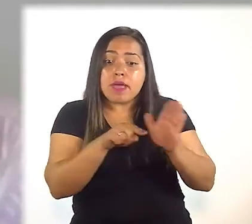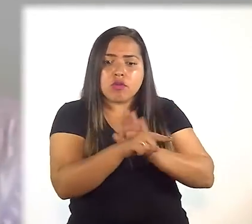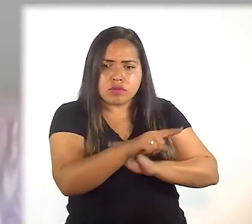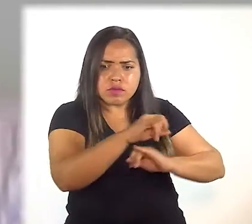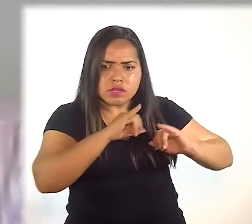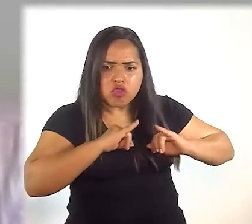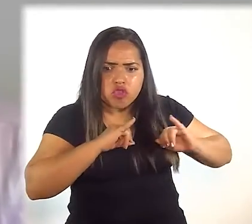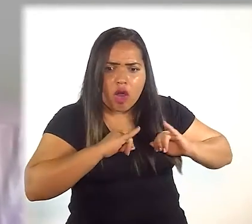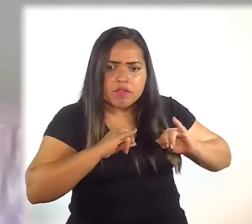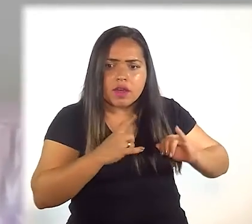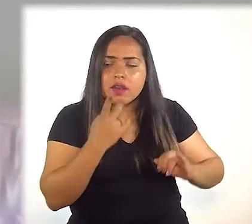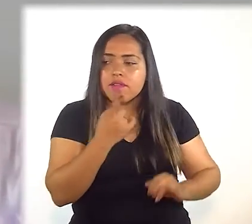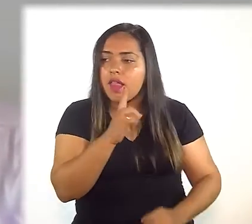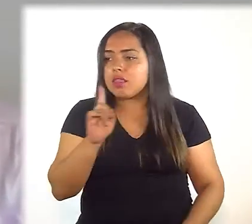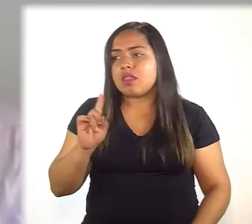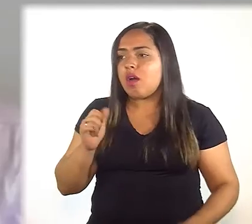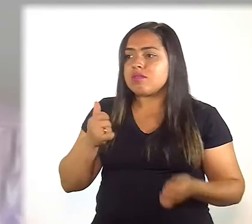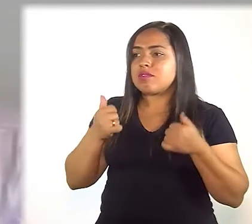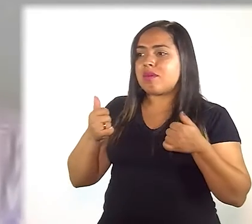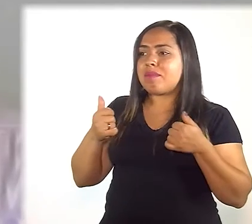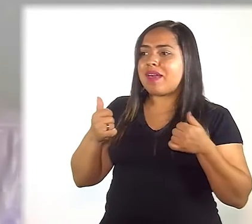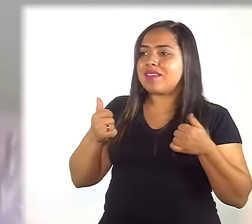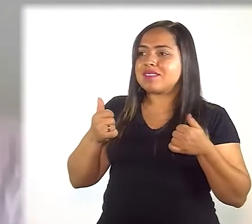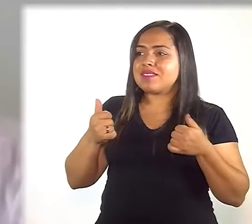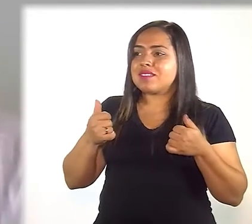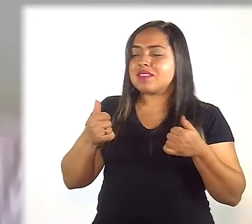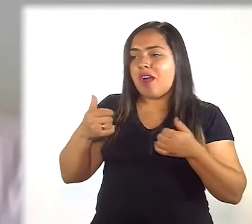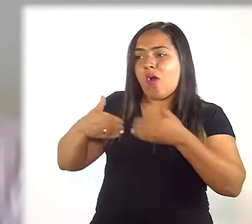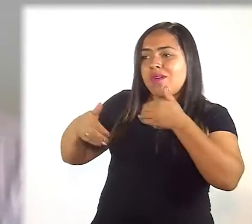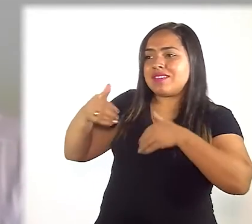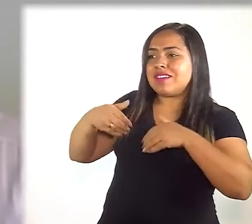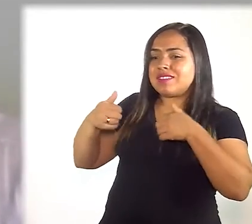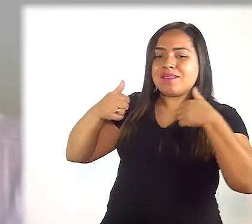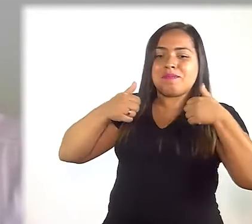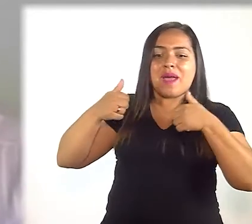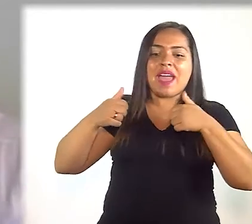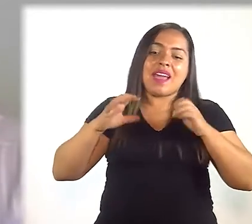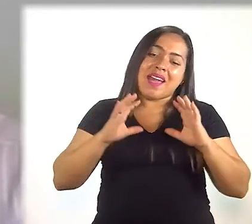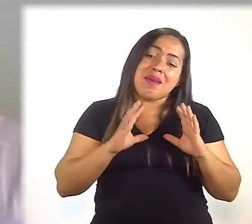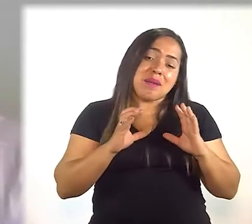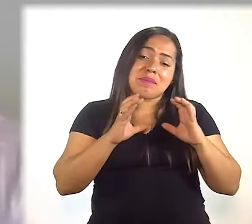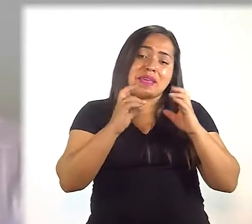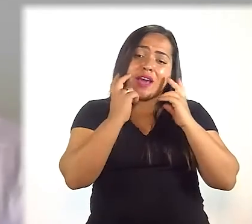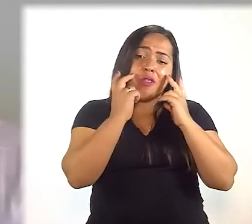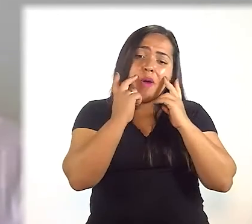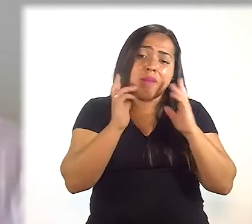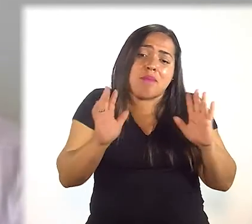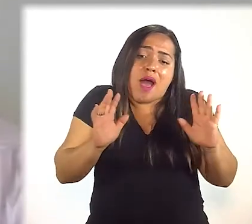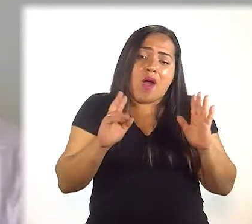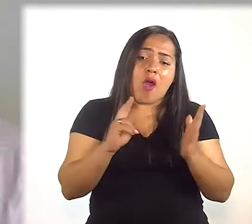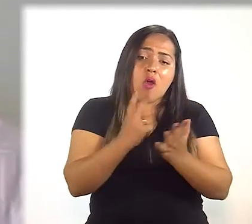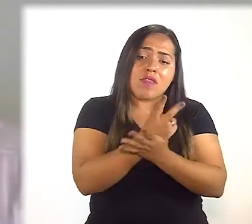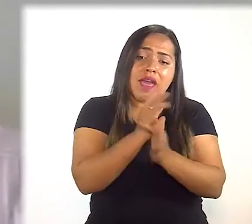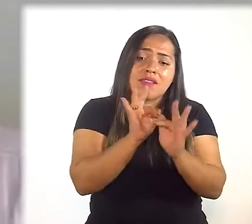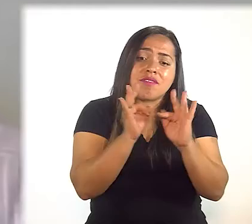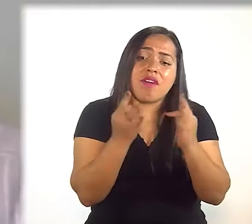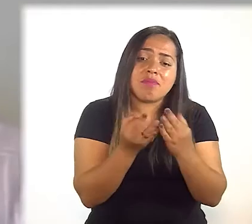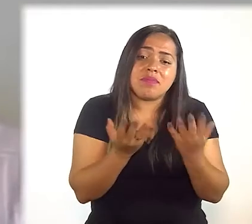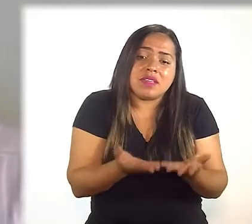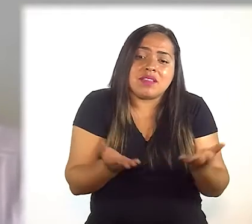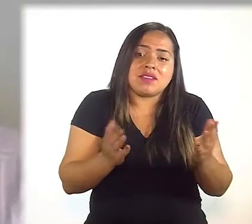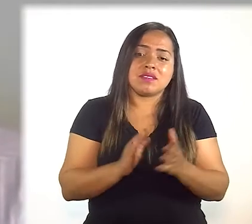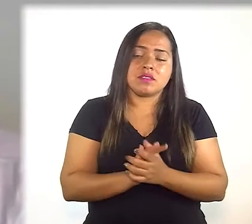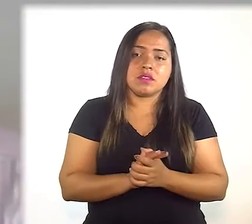irmão, enfim, de um neto. Mas quando você pergunta para ele se ele está sofrendo maus tratos, por mais que ele sofra, ele diz que não,